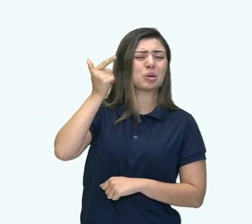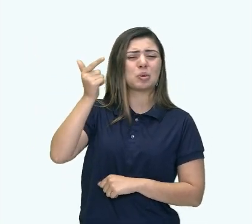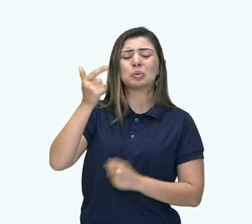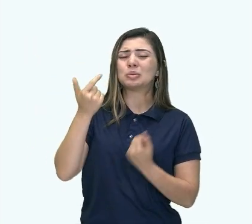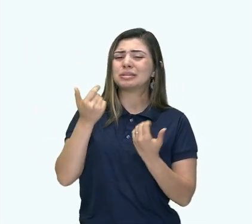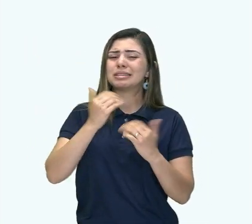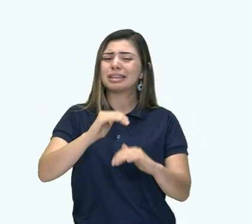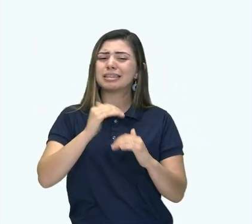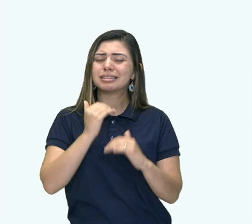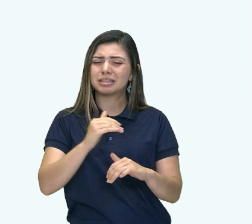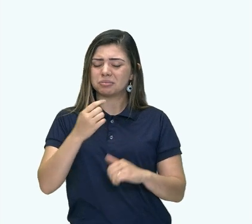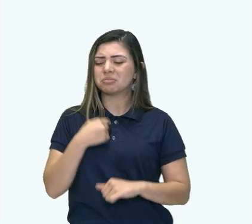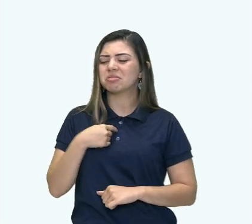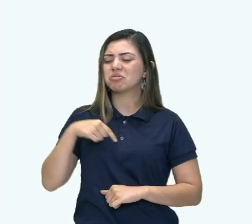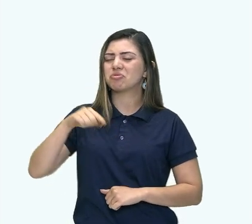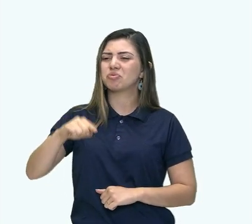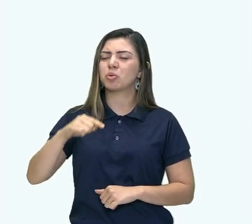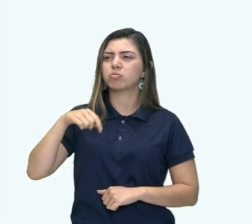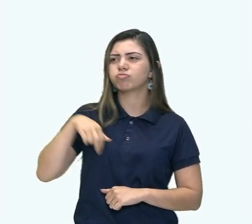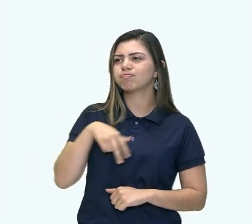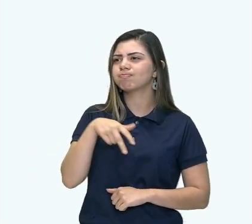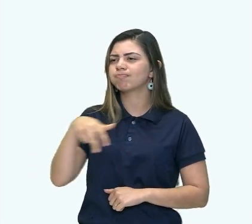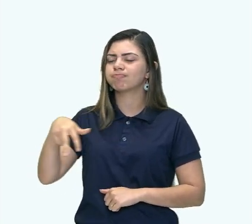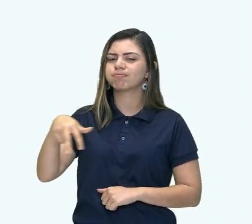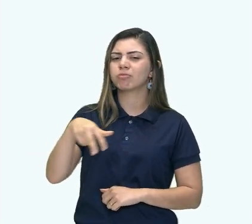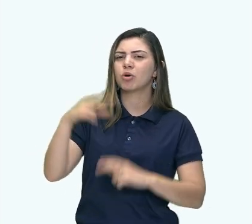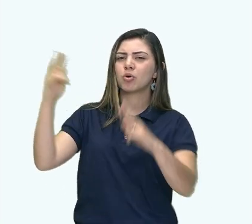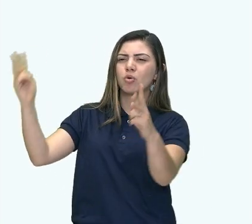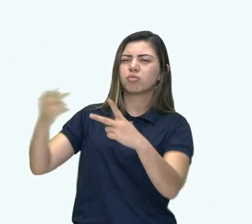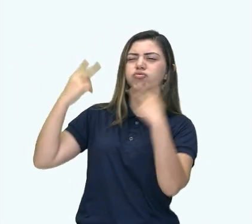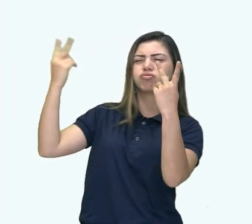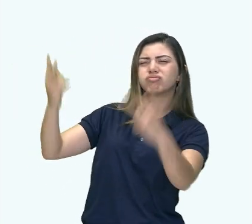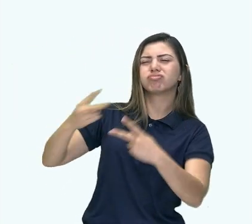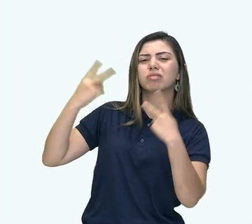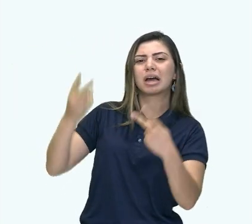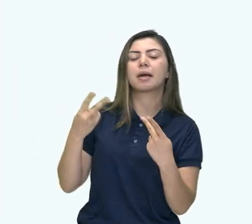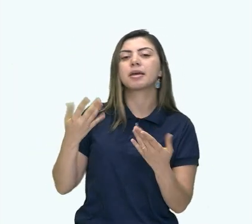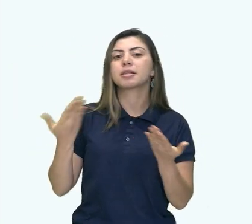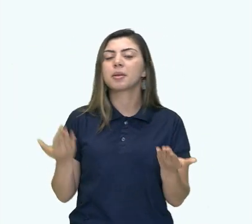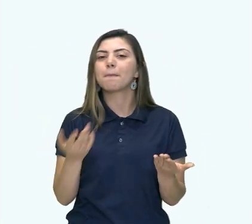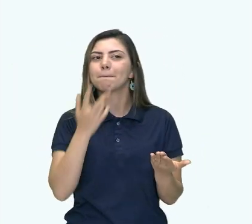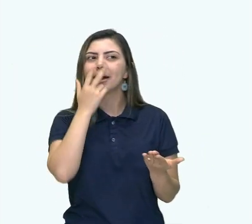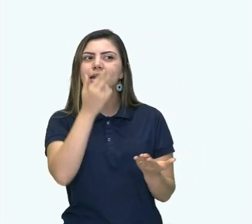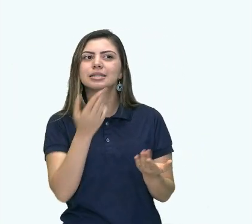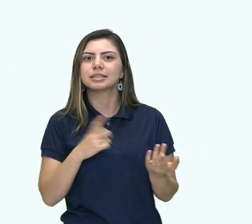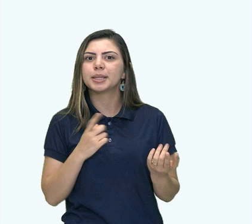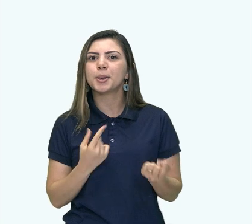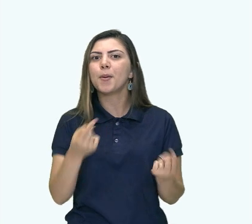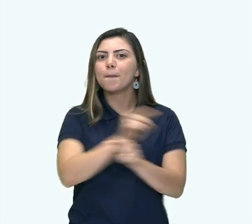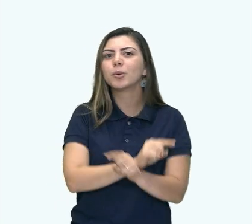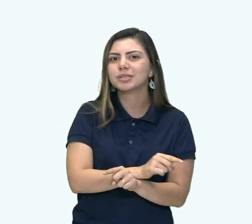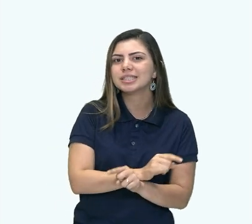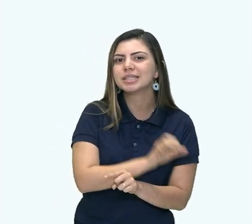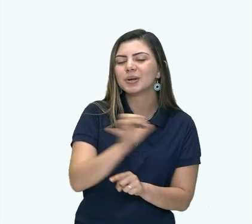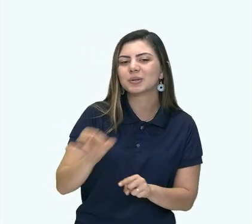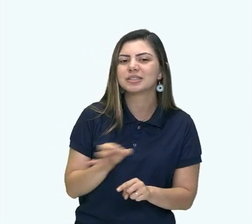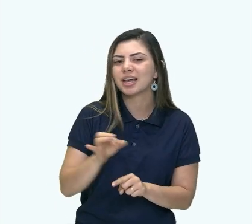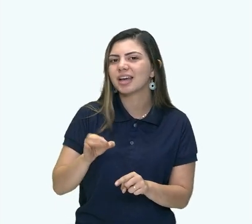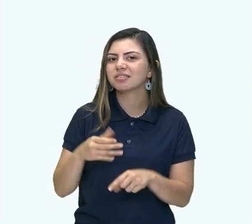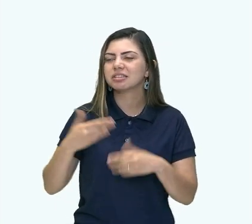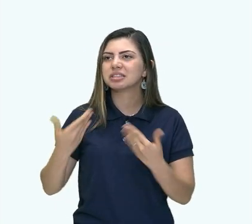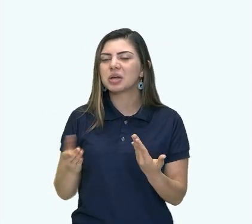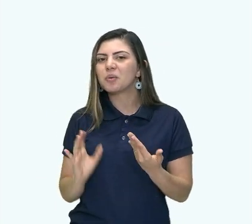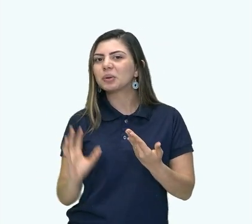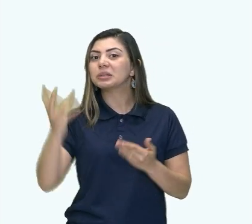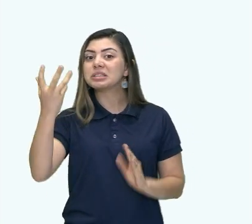esse elemento aí, né? Caminhando contra o vento, na contramão de alguma coisa, então, né? Se opondo a algo, você não tem lenço, não está conseguindo proteger